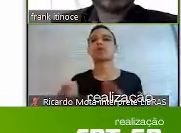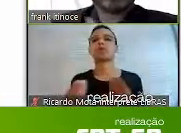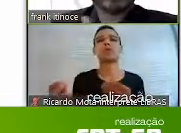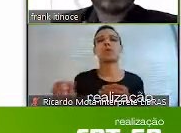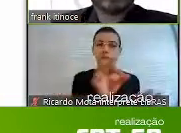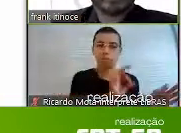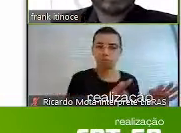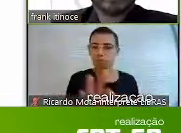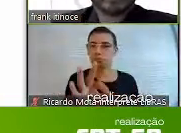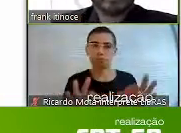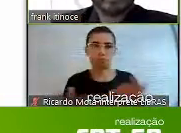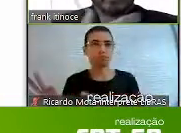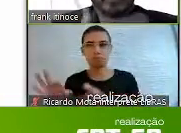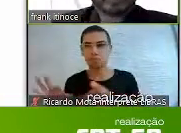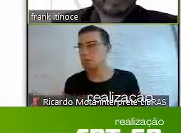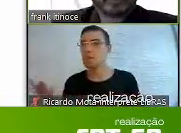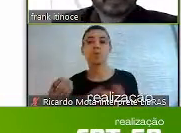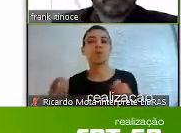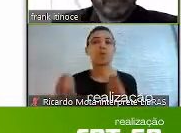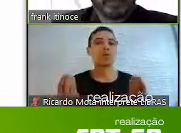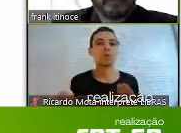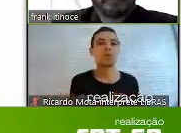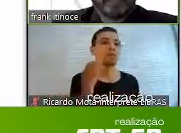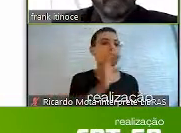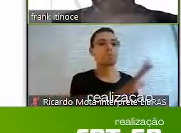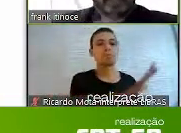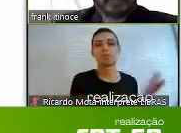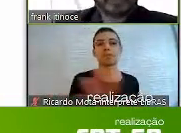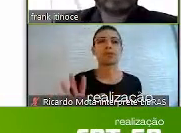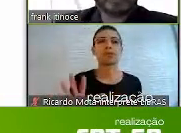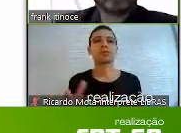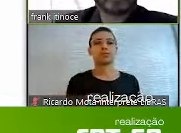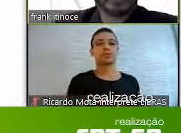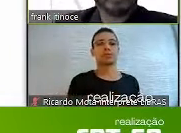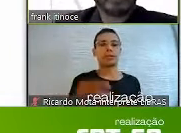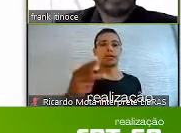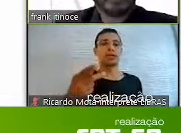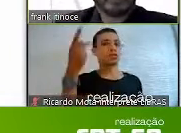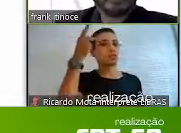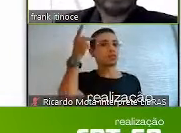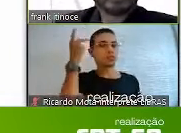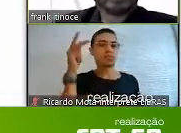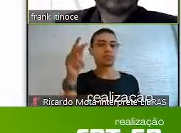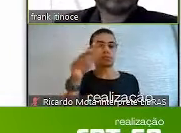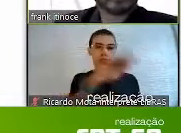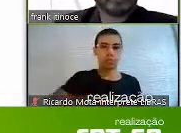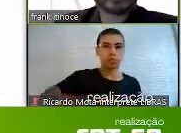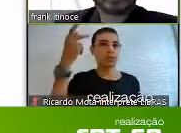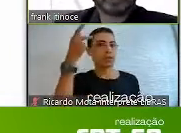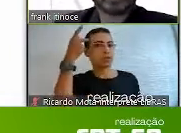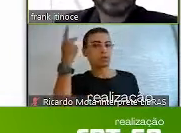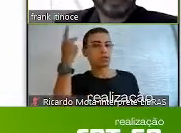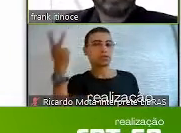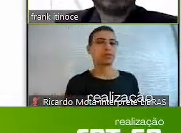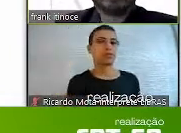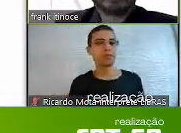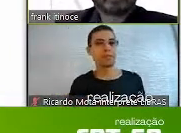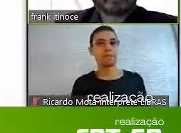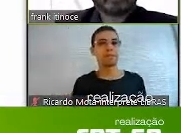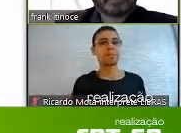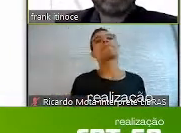organização do sistema de emergência no estado de São Paulo. E para conhecimento, né, existe um Código